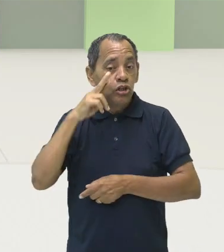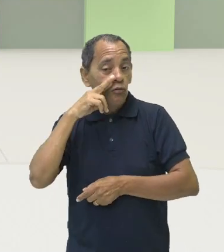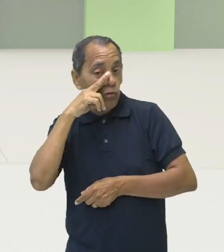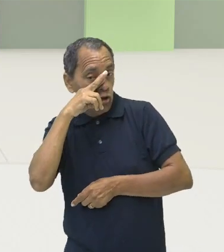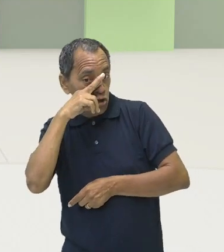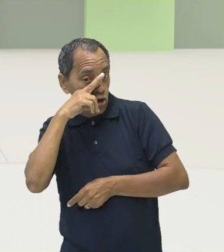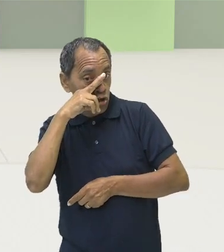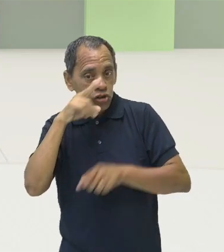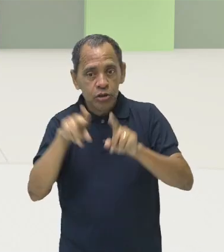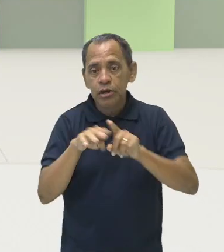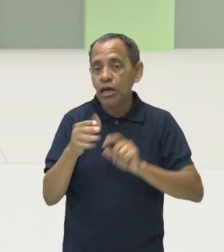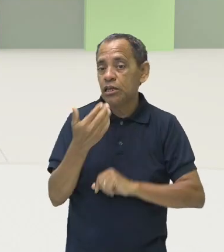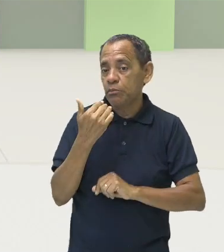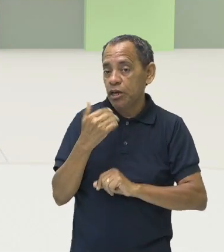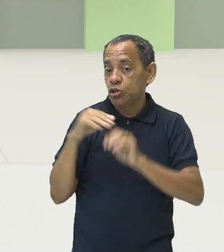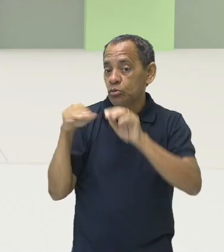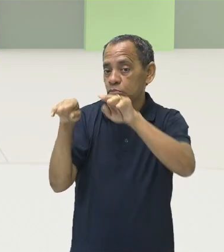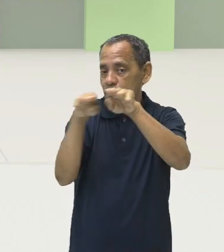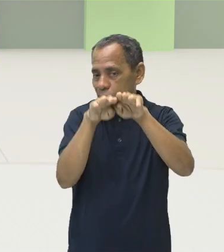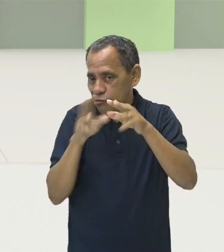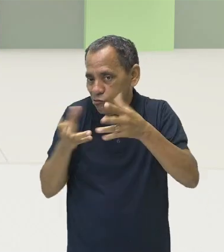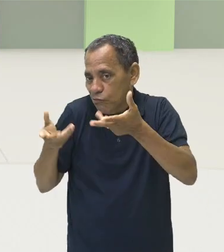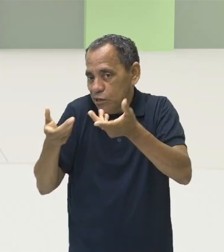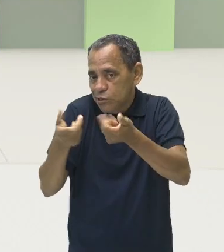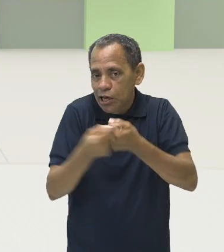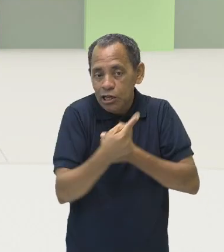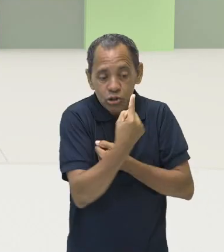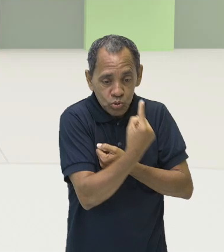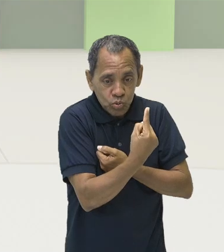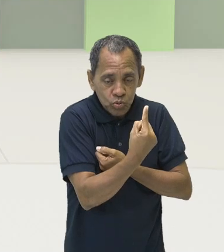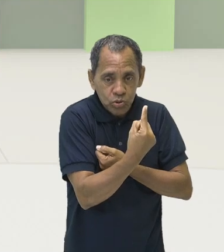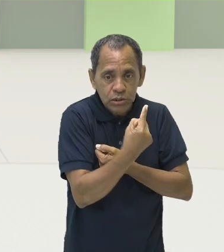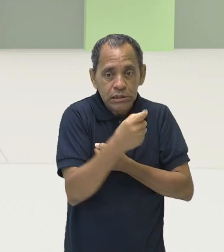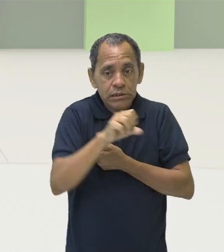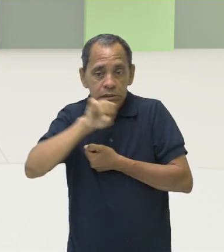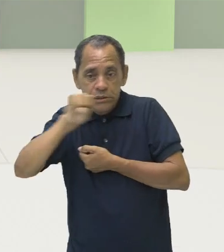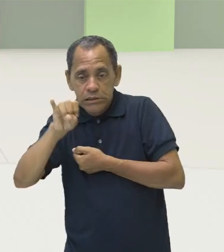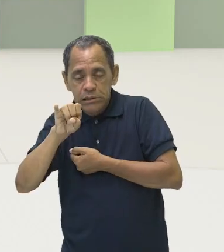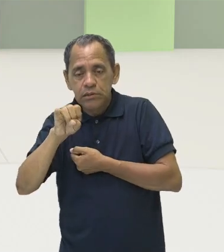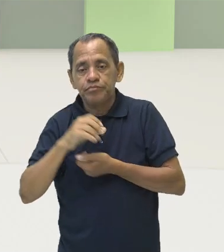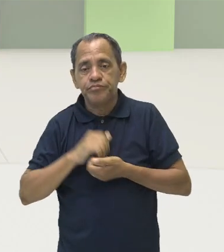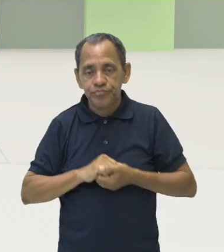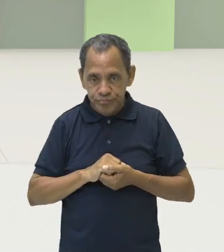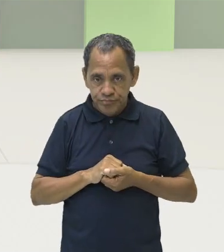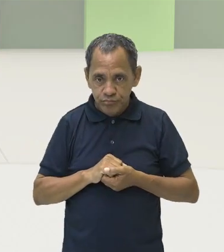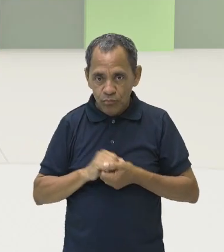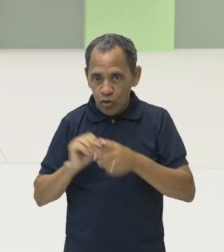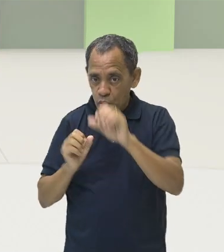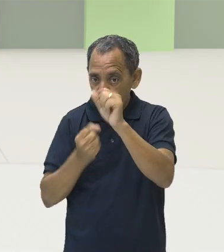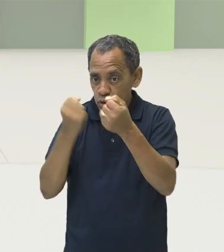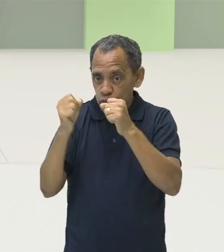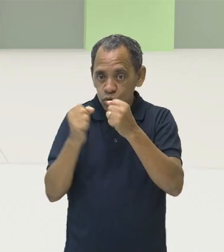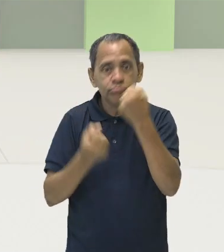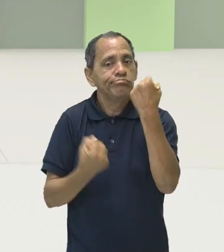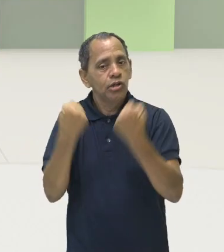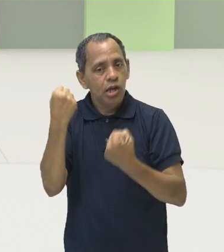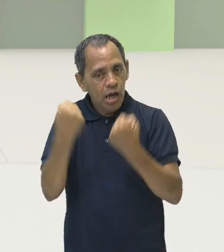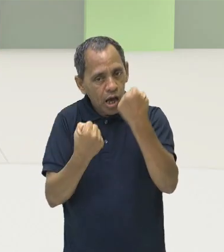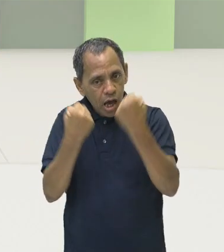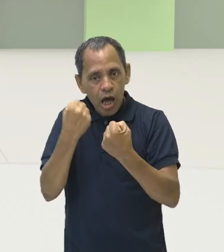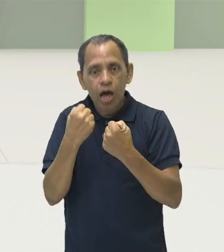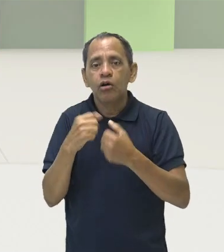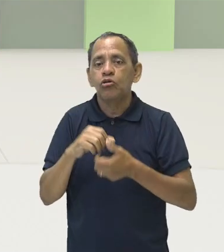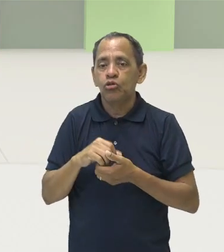indústria de alimentos, o padrão de qualidade é um. Se for uma indústria, por exemplo, de automóveis,